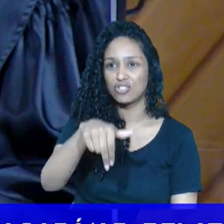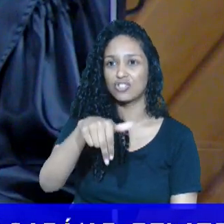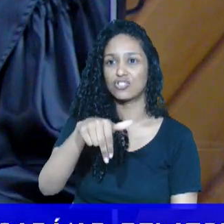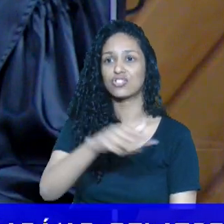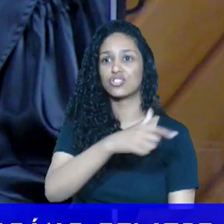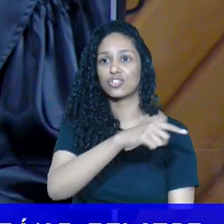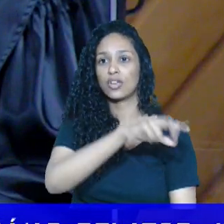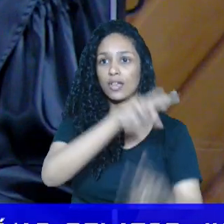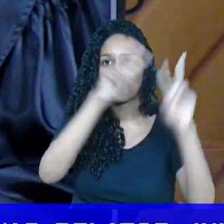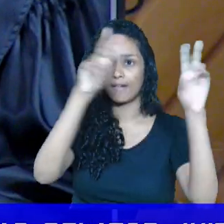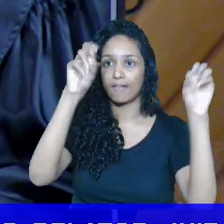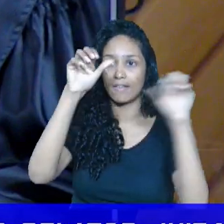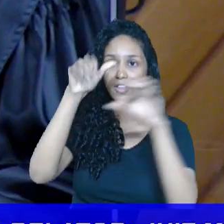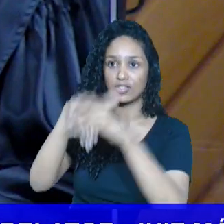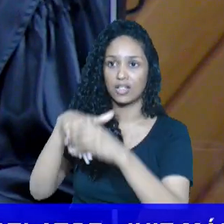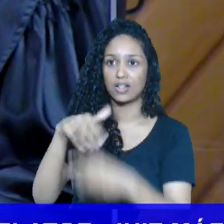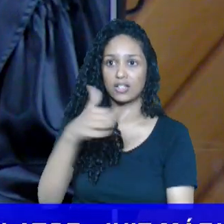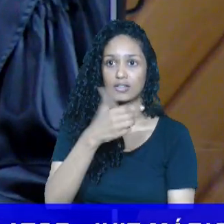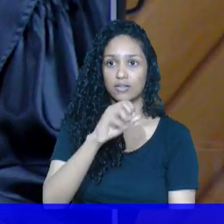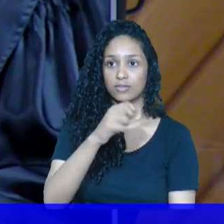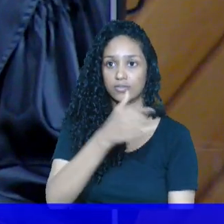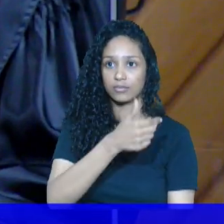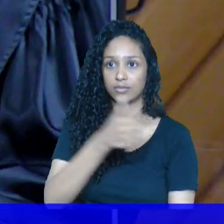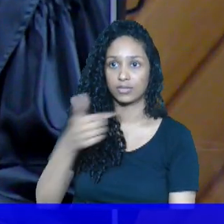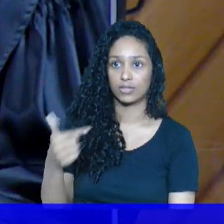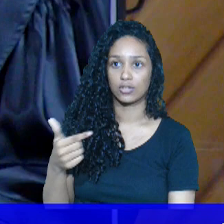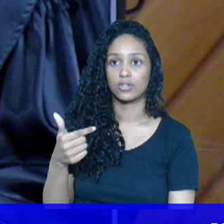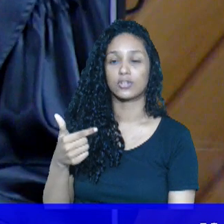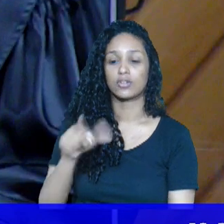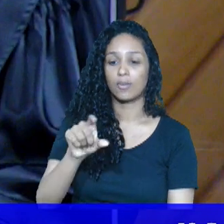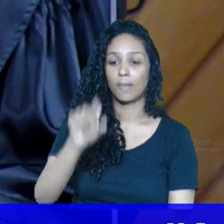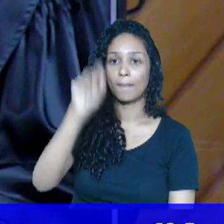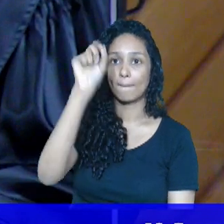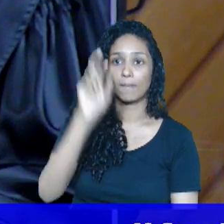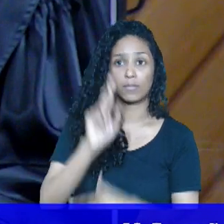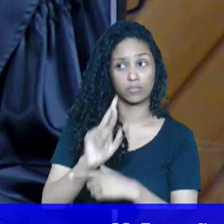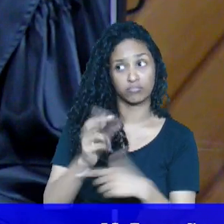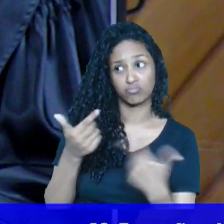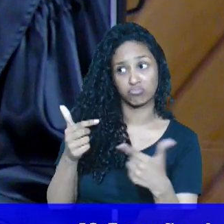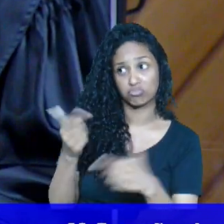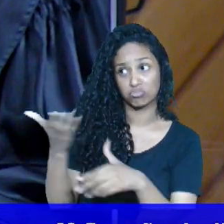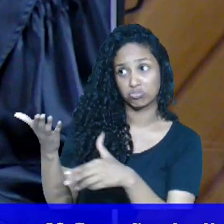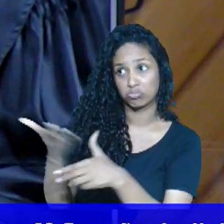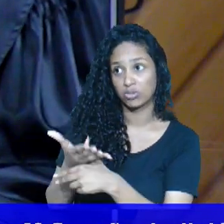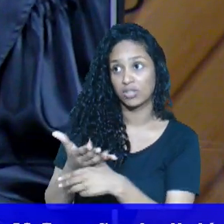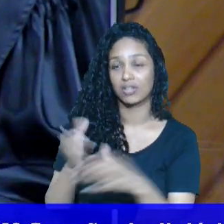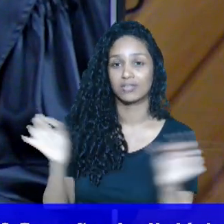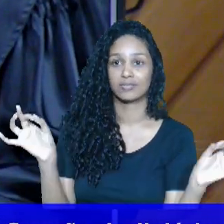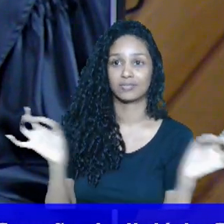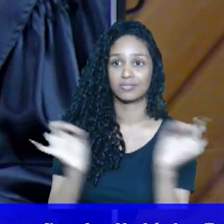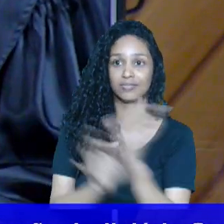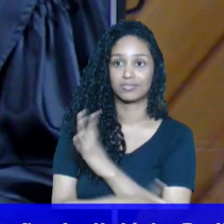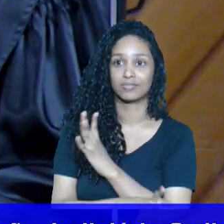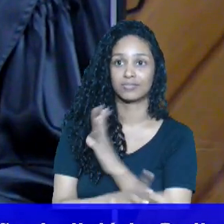de 2022, nos termos de voto proferido pelo relator. Não havendo outros processos, declaro